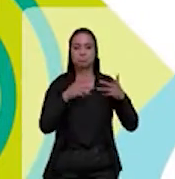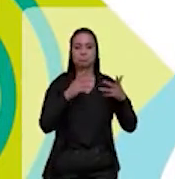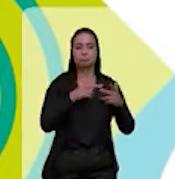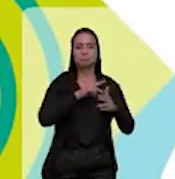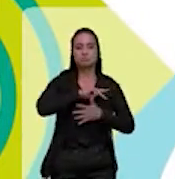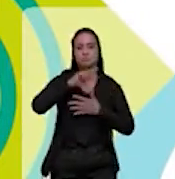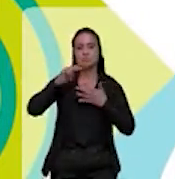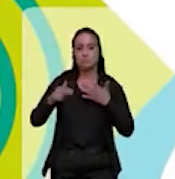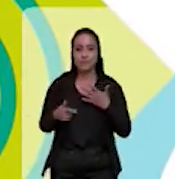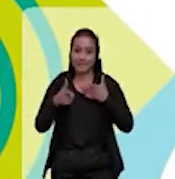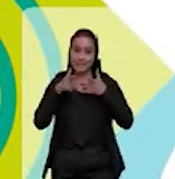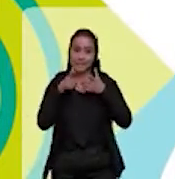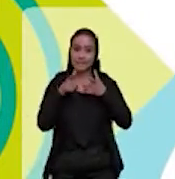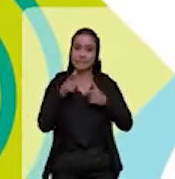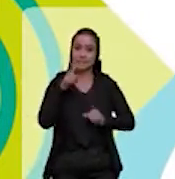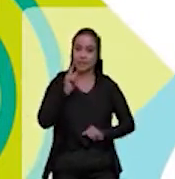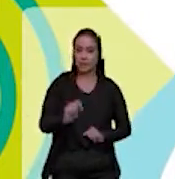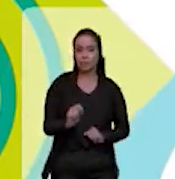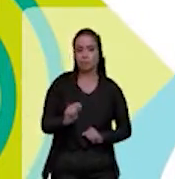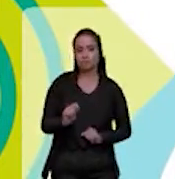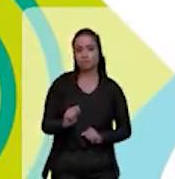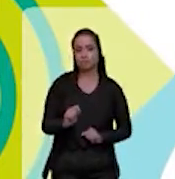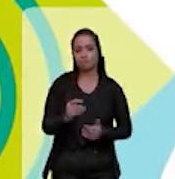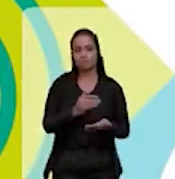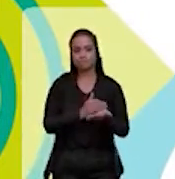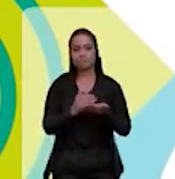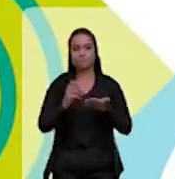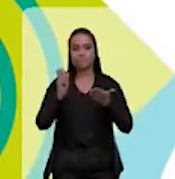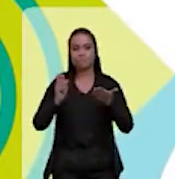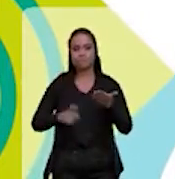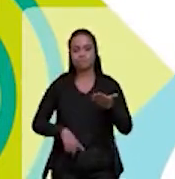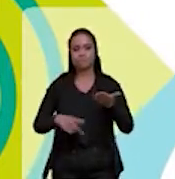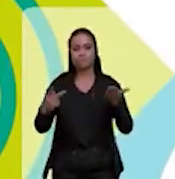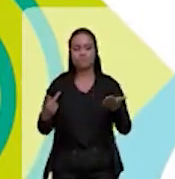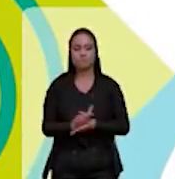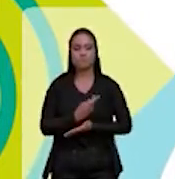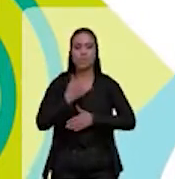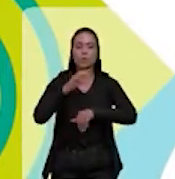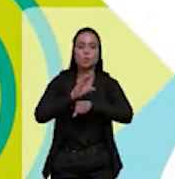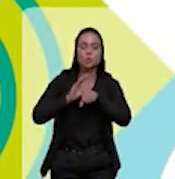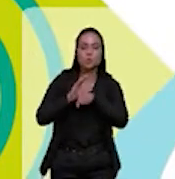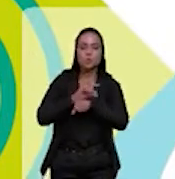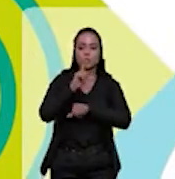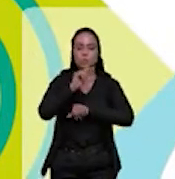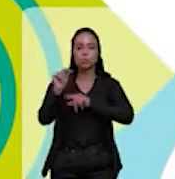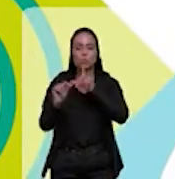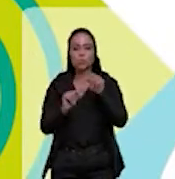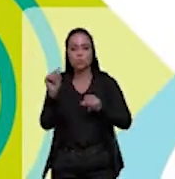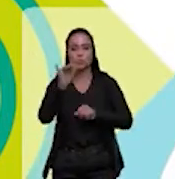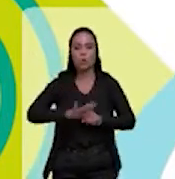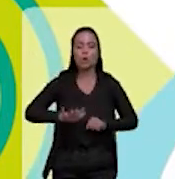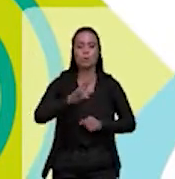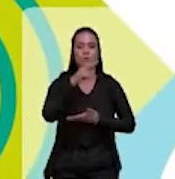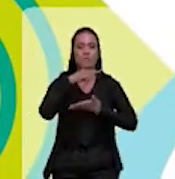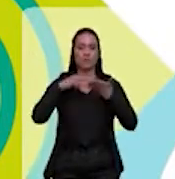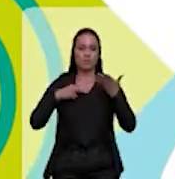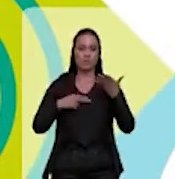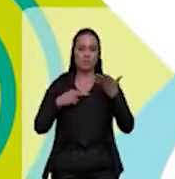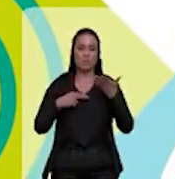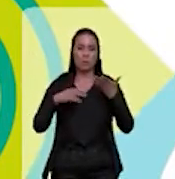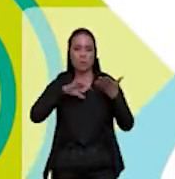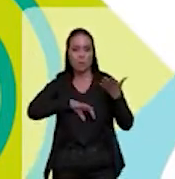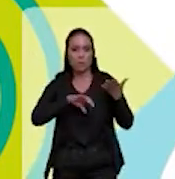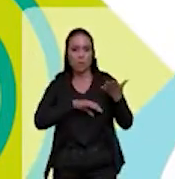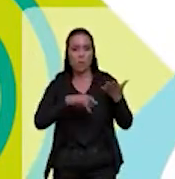pluricentro da língua essa iniciativa é um singelo a cena a Constituição de outras no âmbito das literaturas